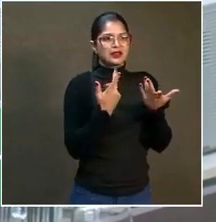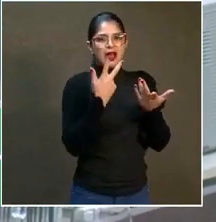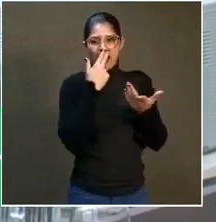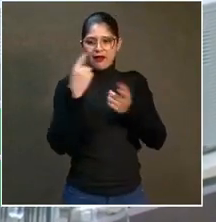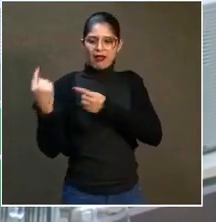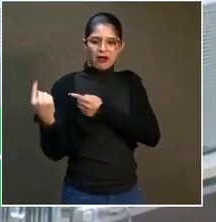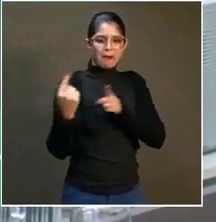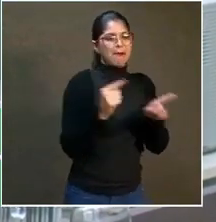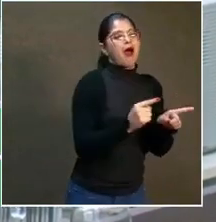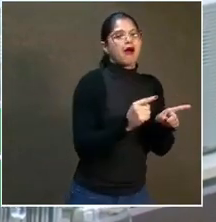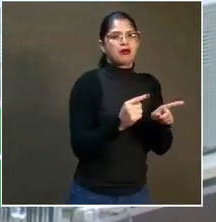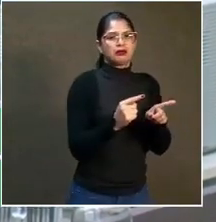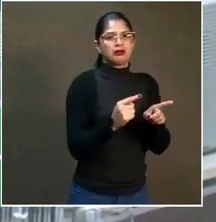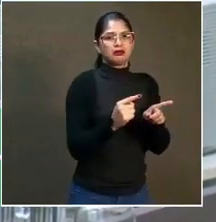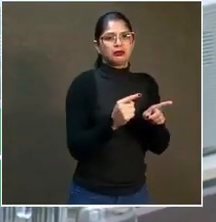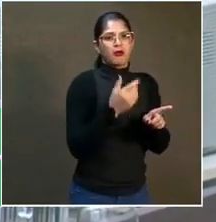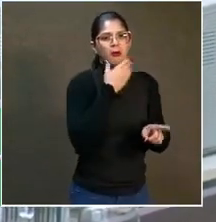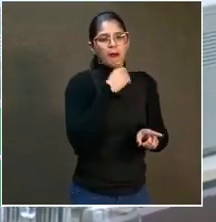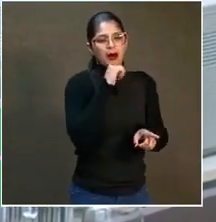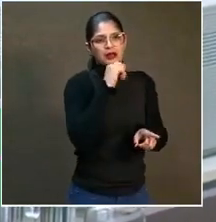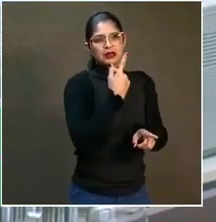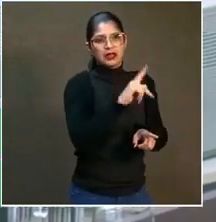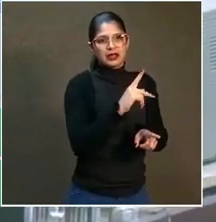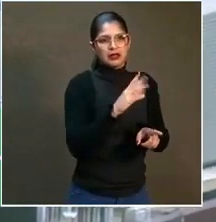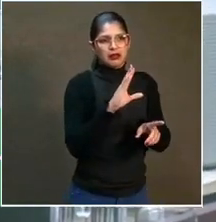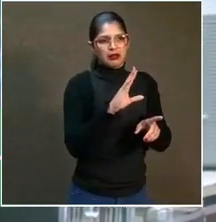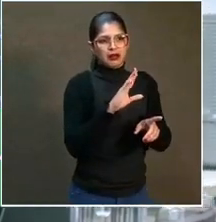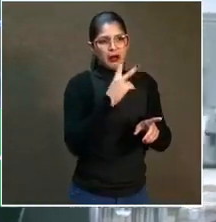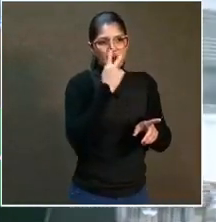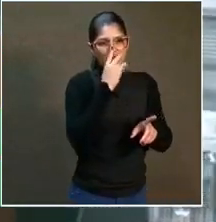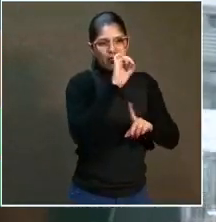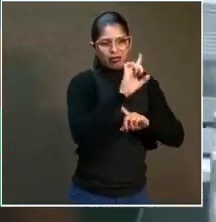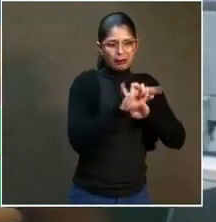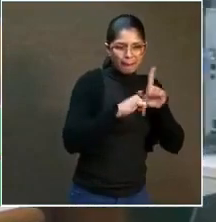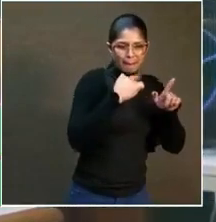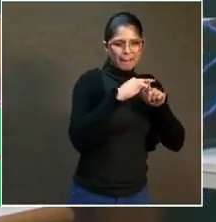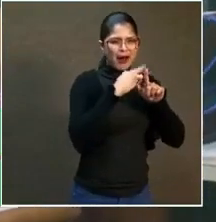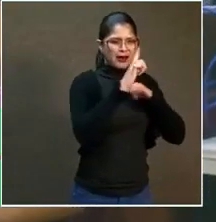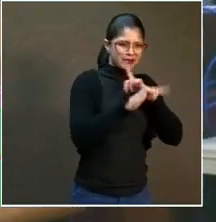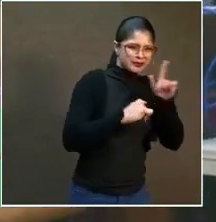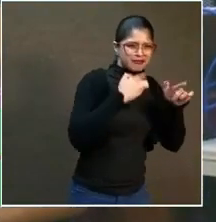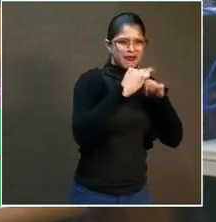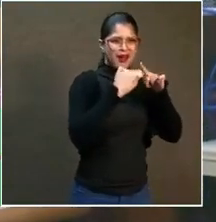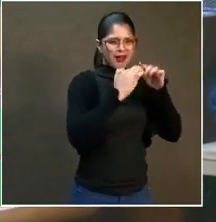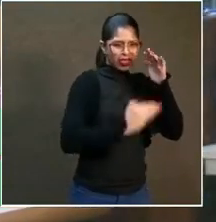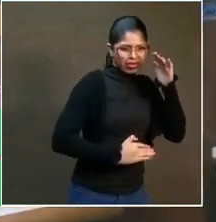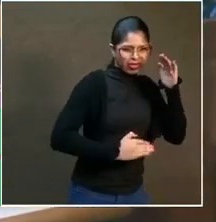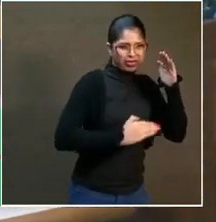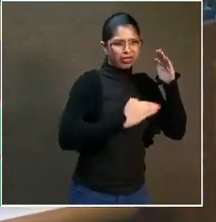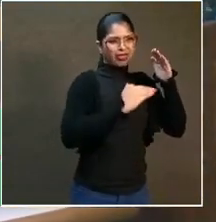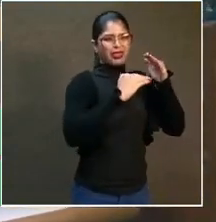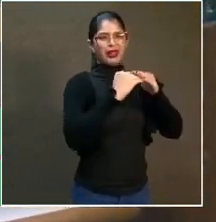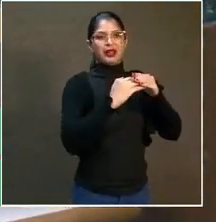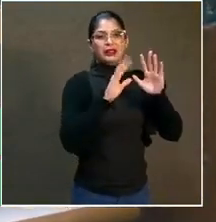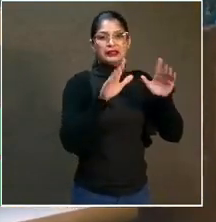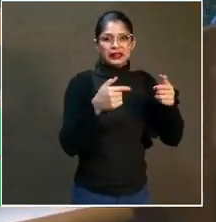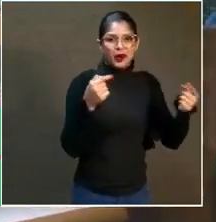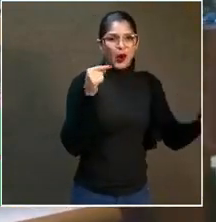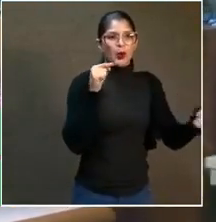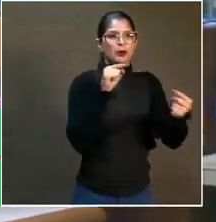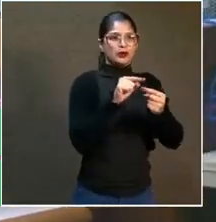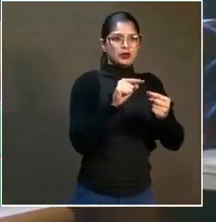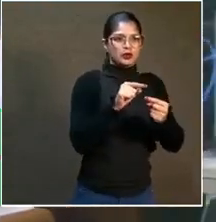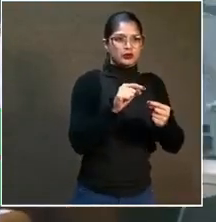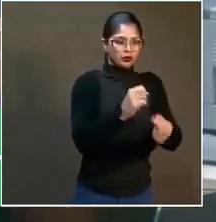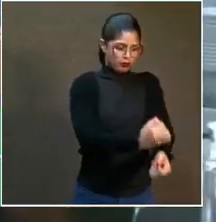pai. E somado à escala excessiva, é motivo suficiente para a